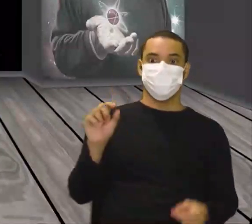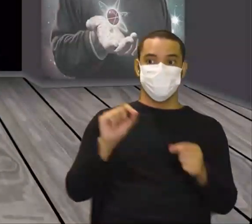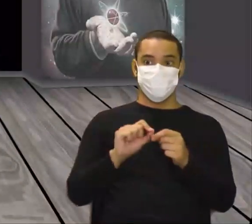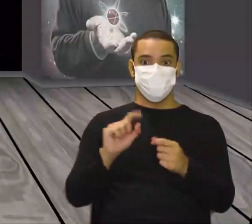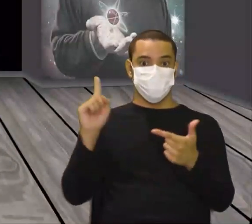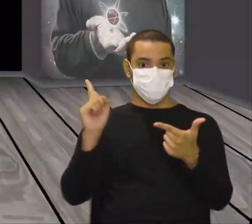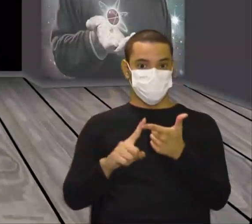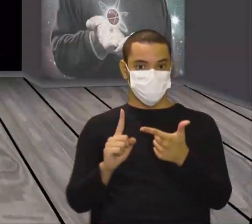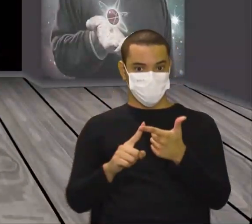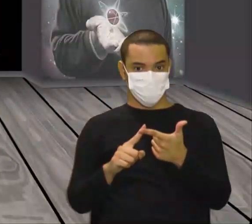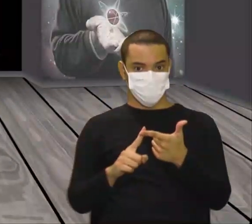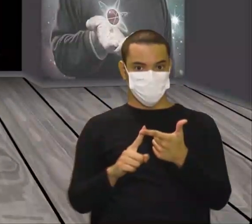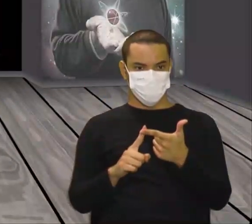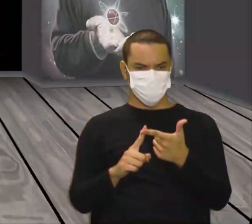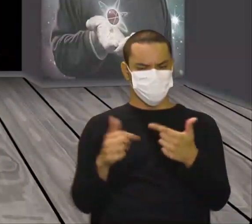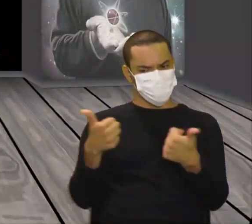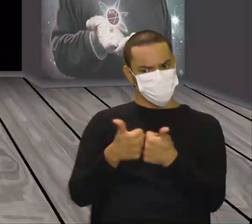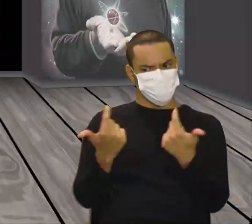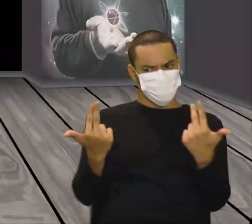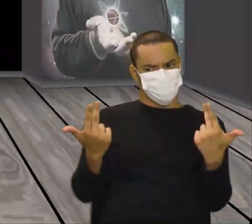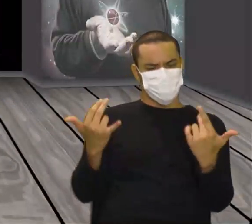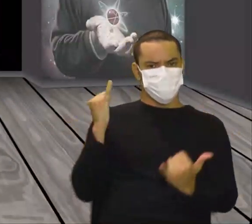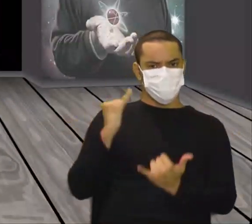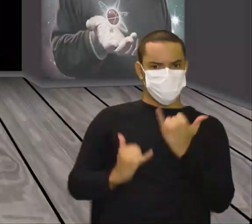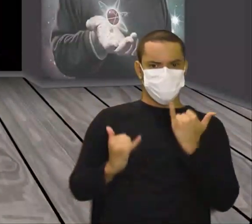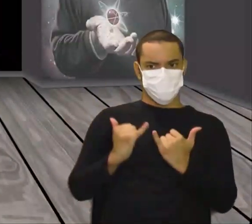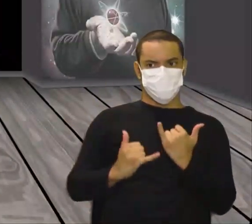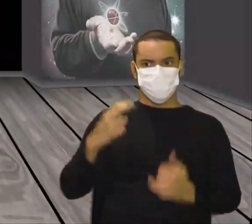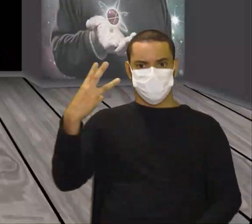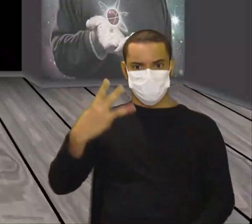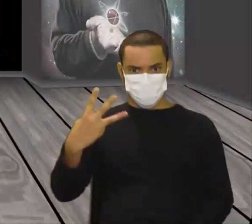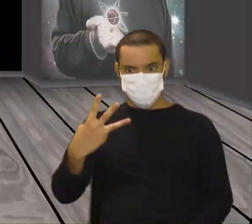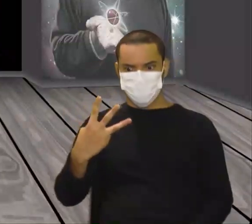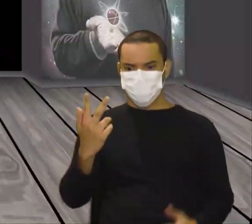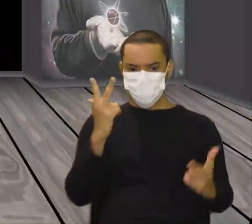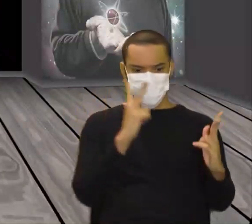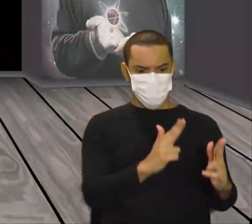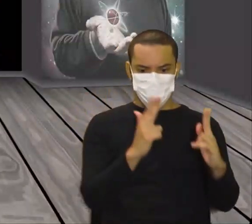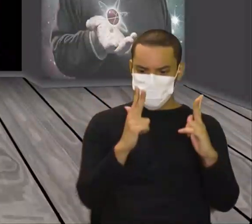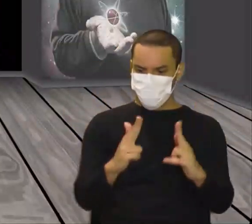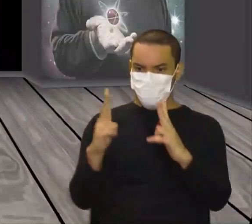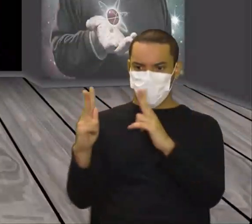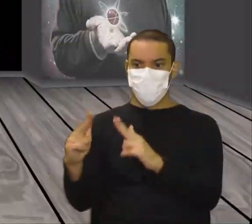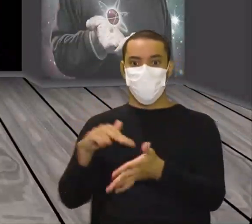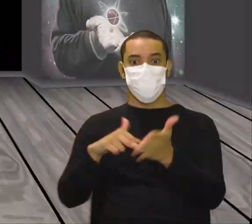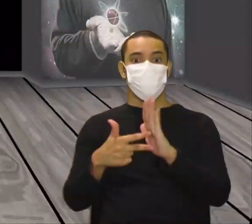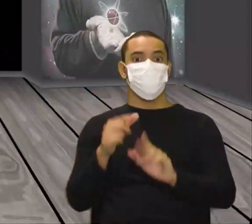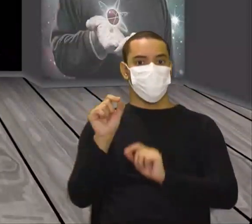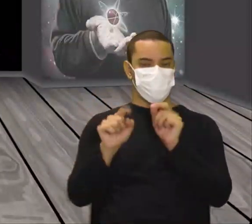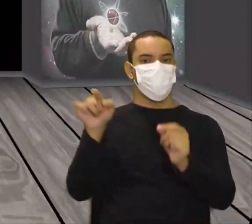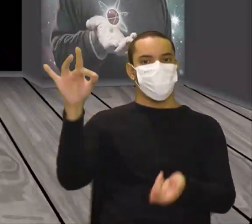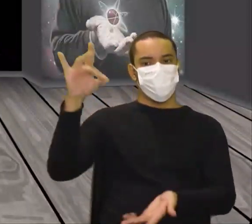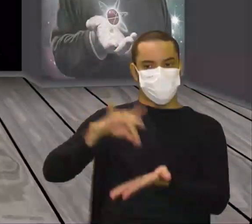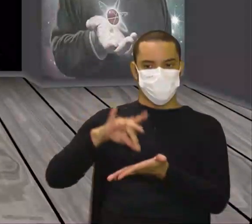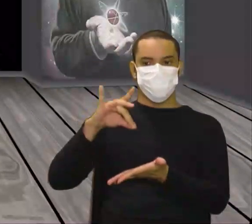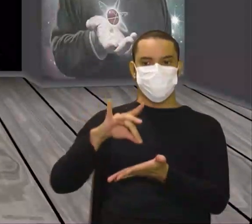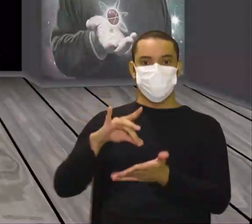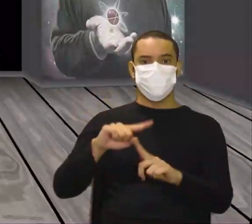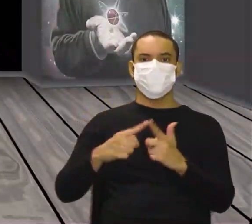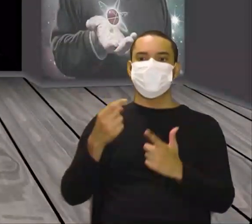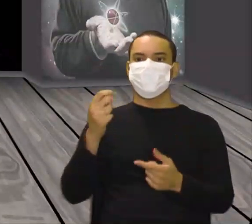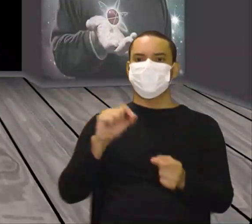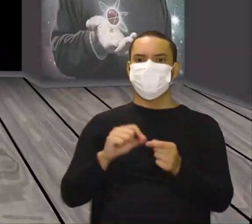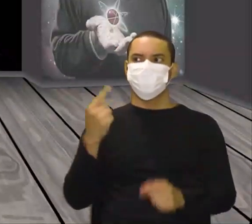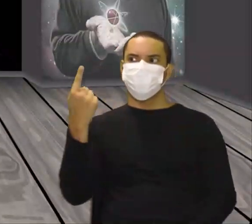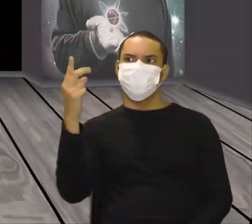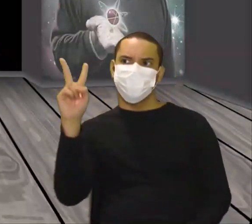segunda, muito próxima, idêntico. A terceira e aquilo se repete, significa que aquilo ali é verdade. Mas se você faz